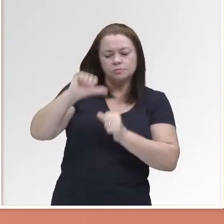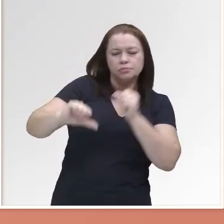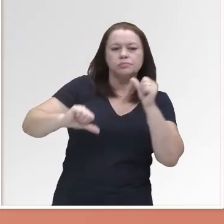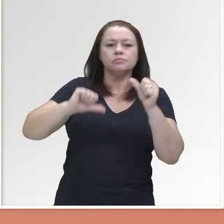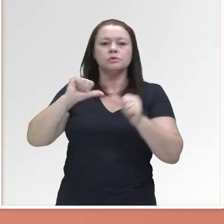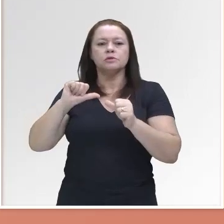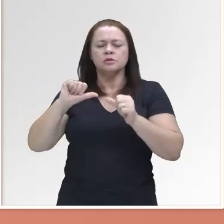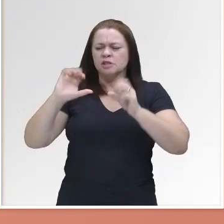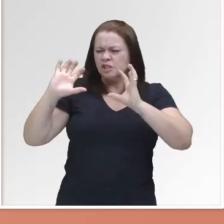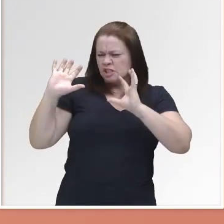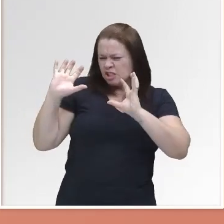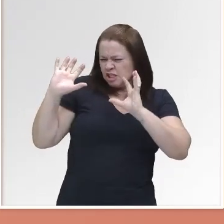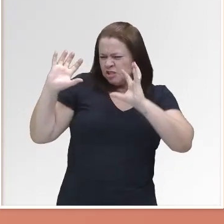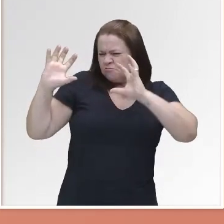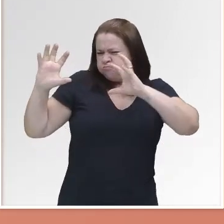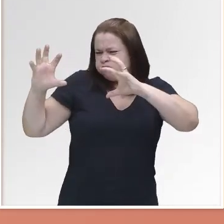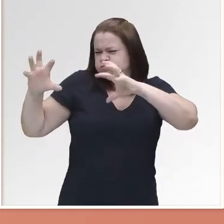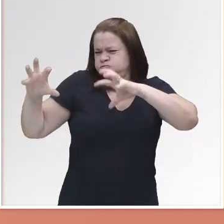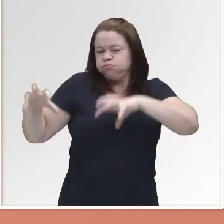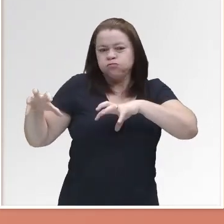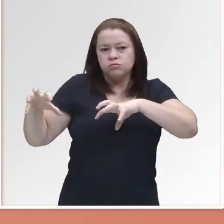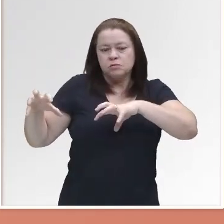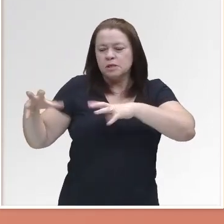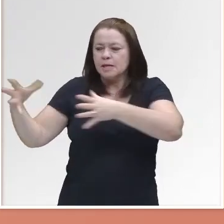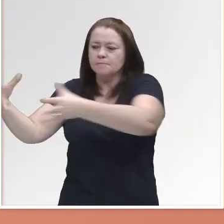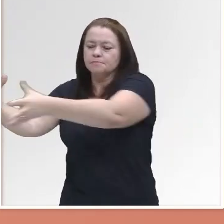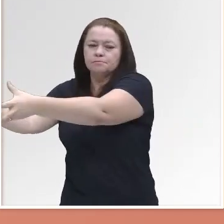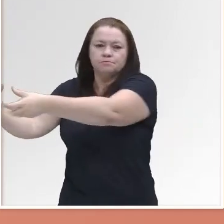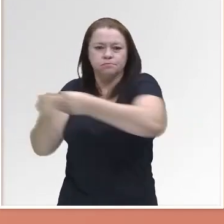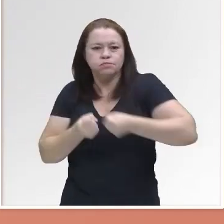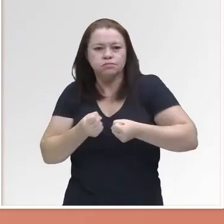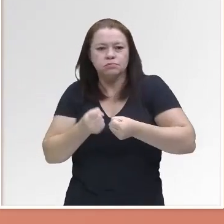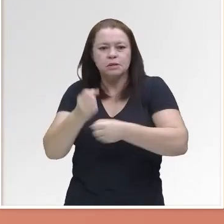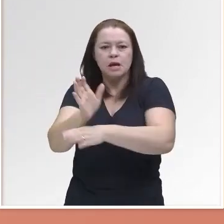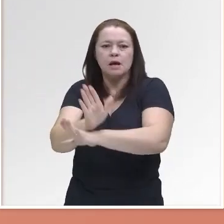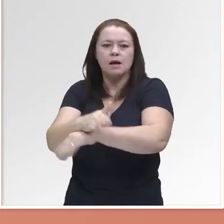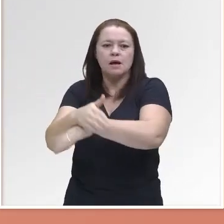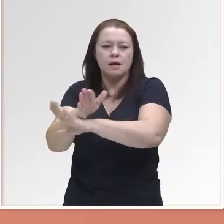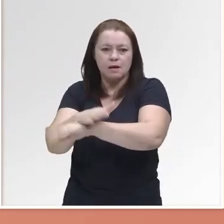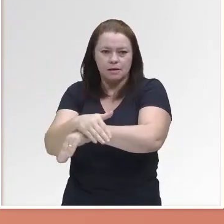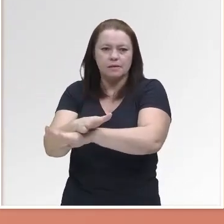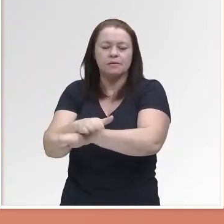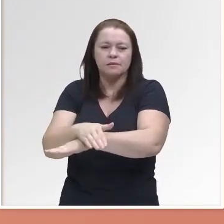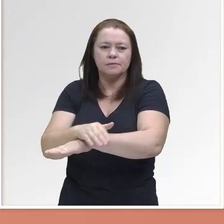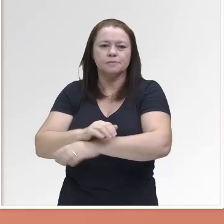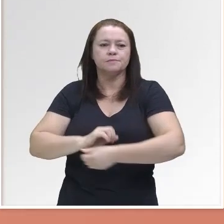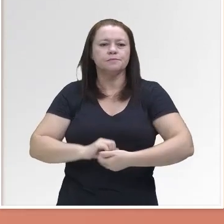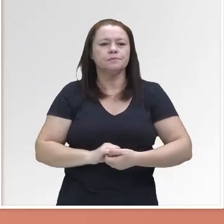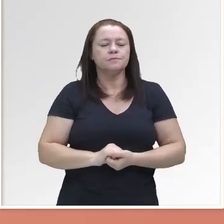num monstro marinho e arrastou Ariel para si.